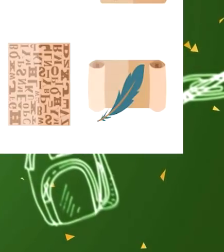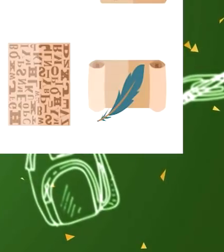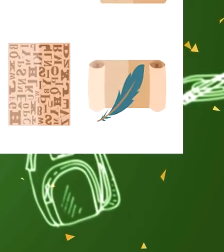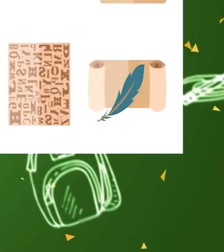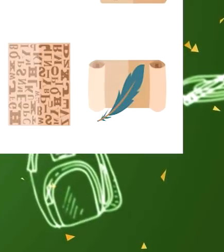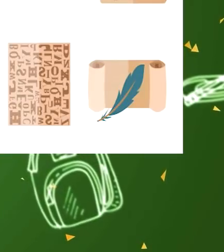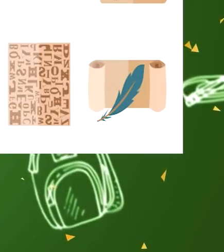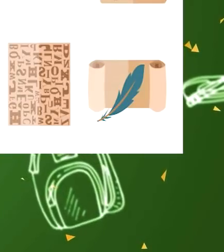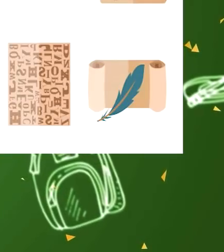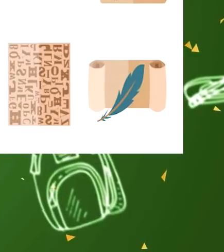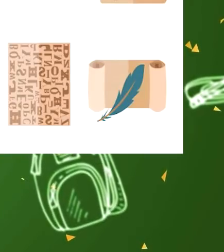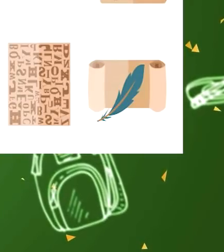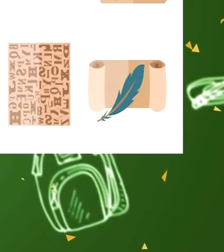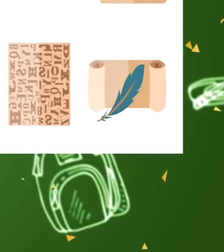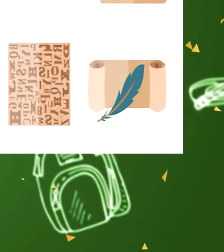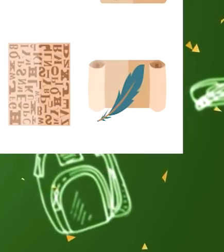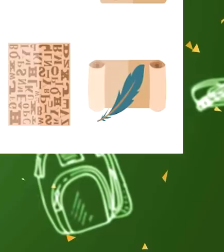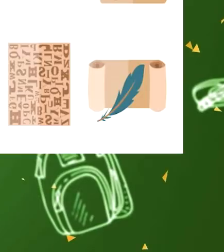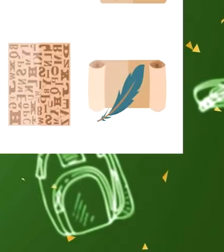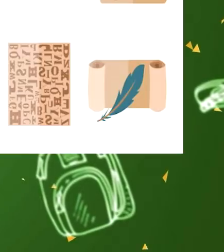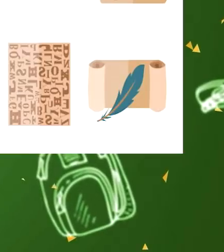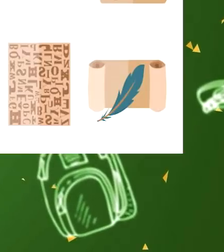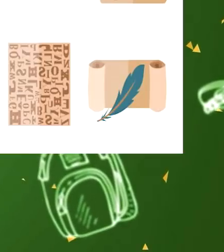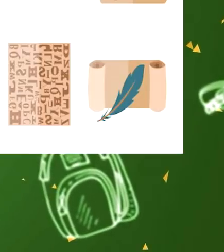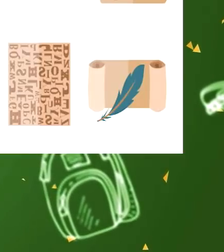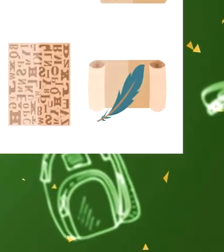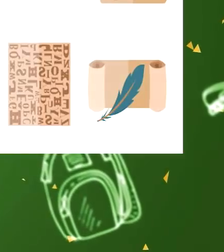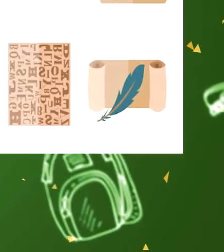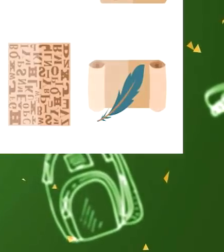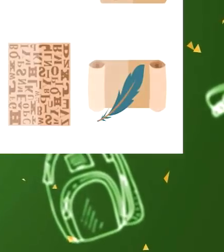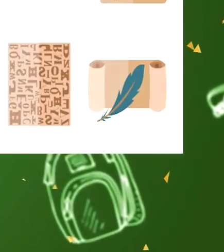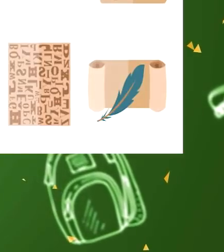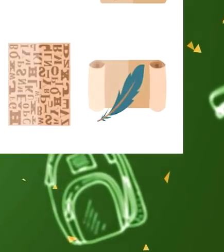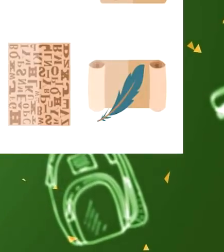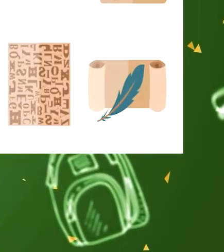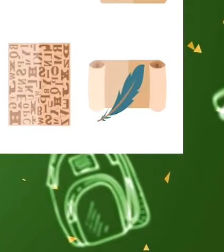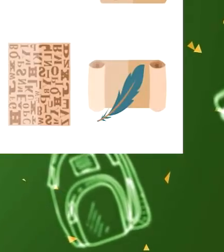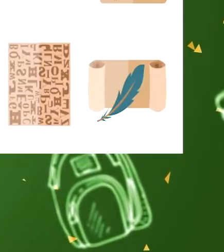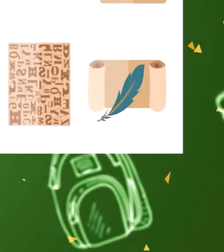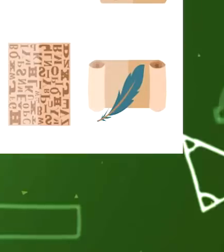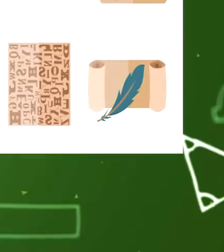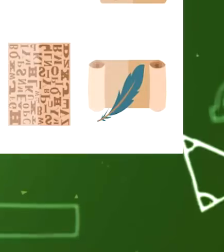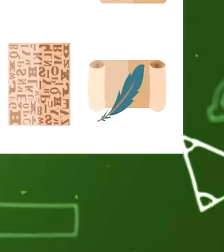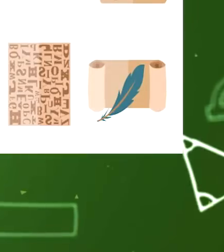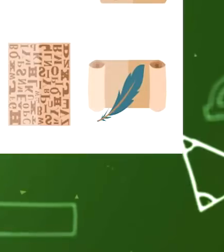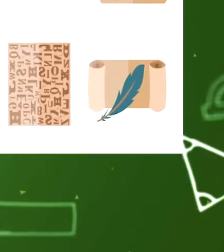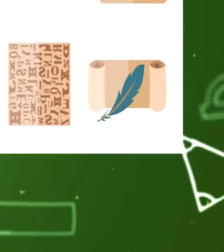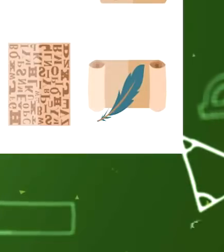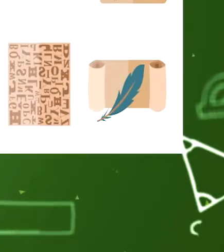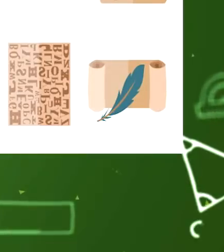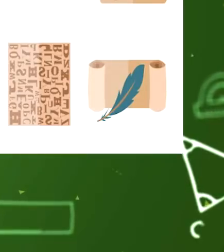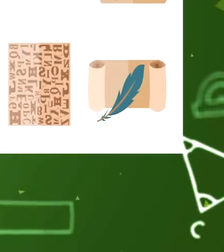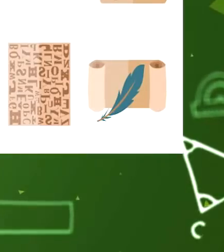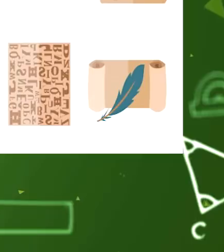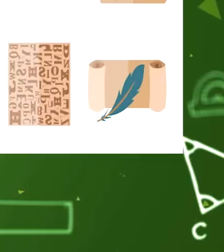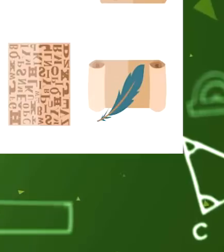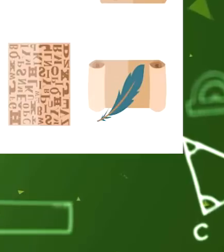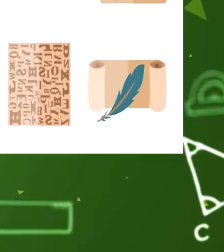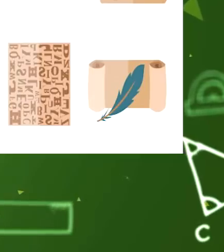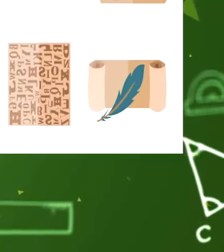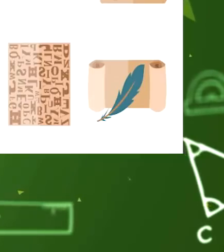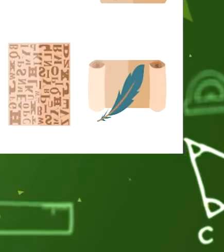e os seres humanos foram inventando diferentes suportes.